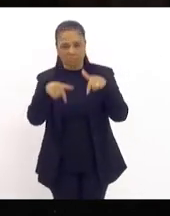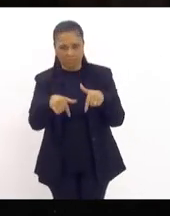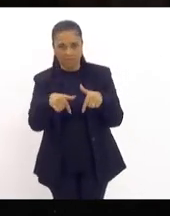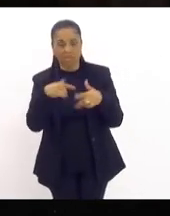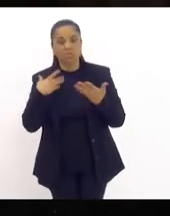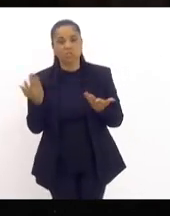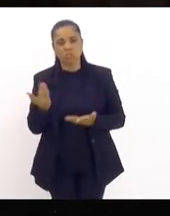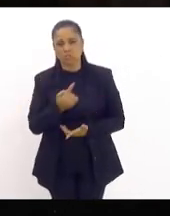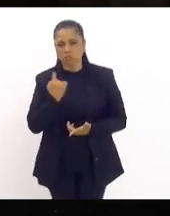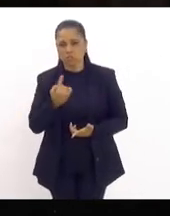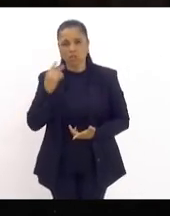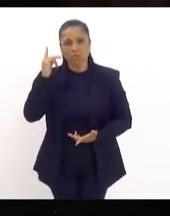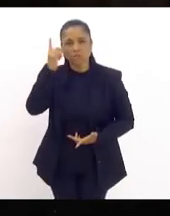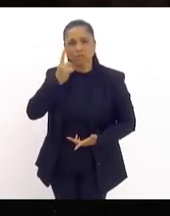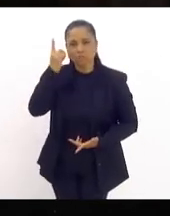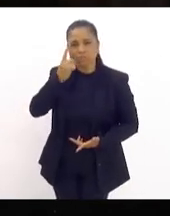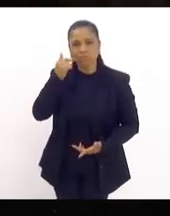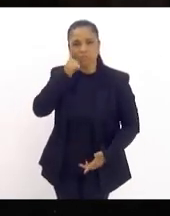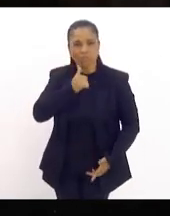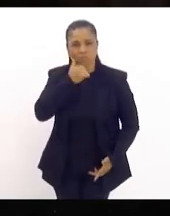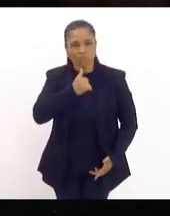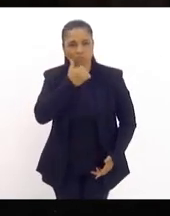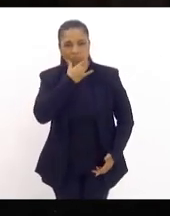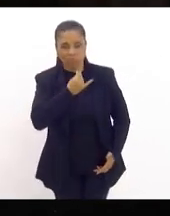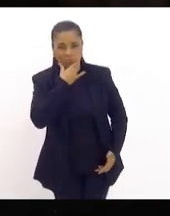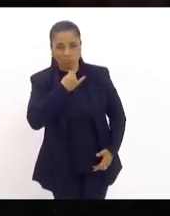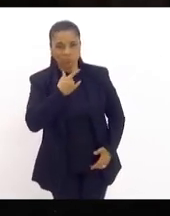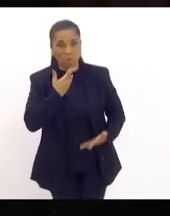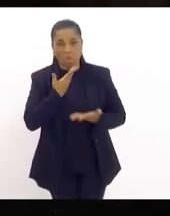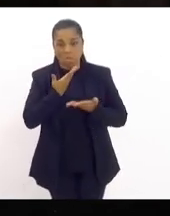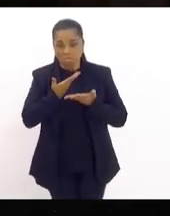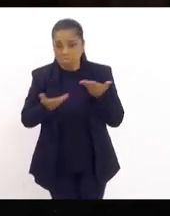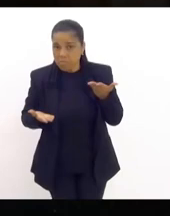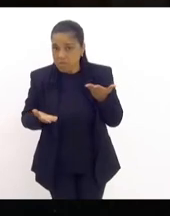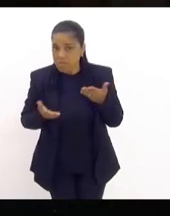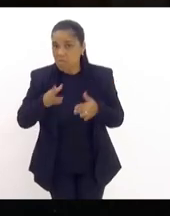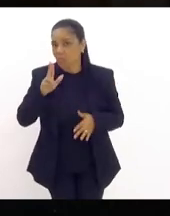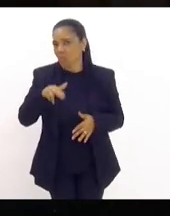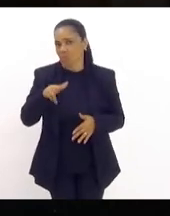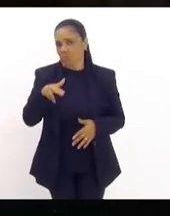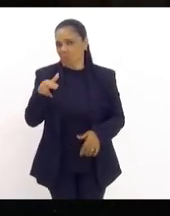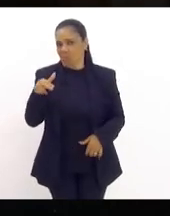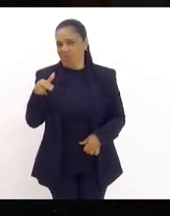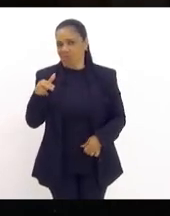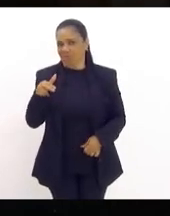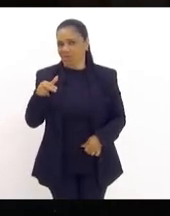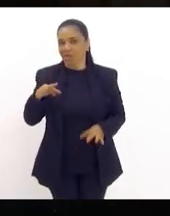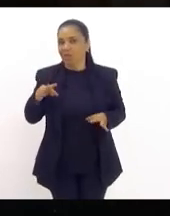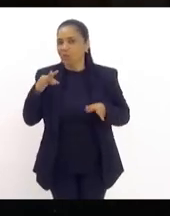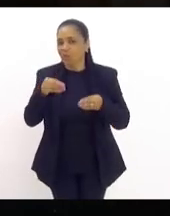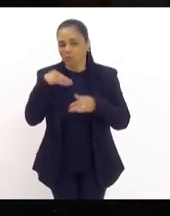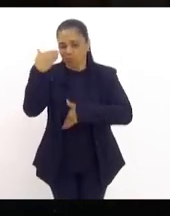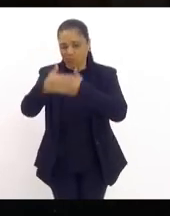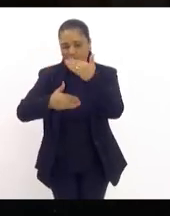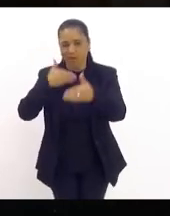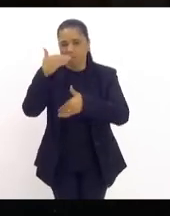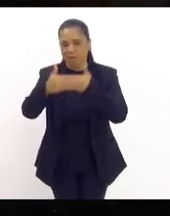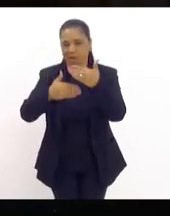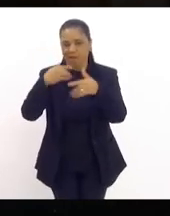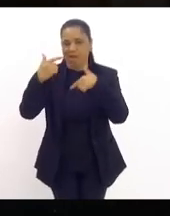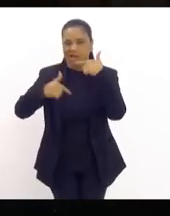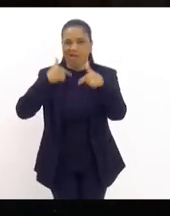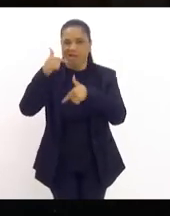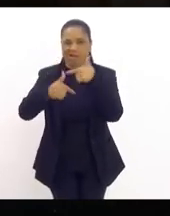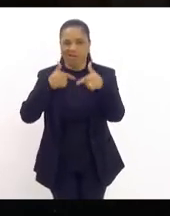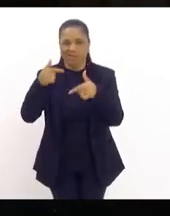e deputadas do Estado do Rio de Janeiro, não podemos perder de vista, não é? Tudo que a gente puder trazer para o Estado do